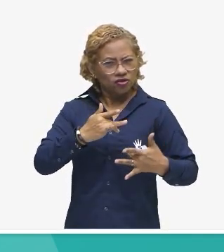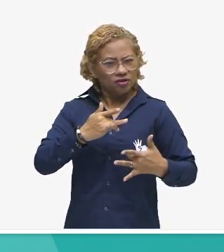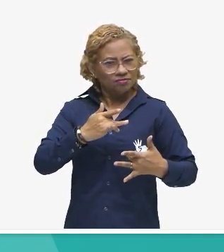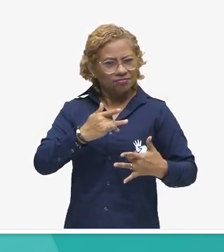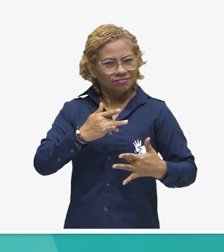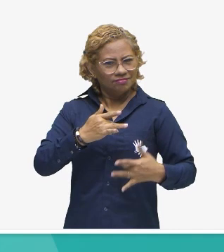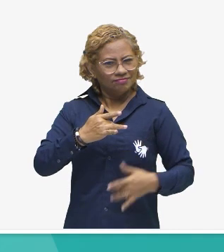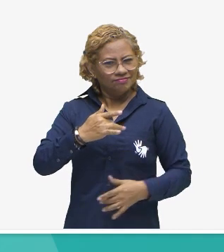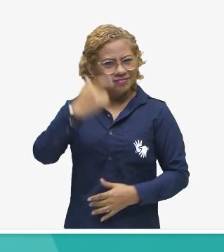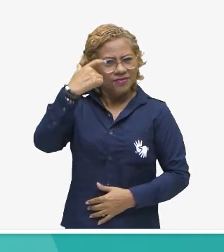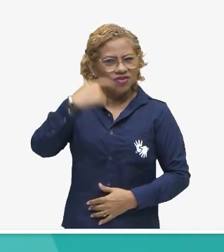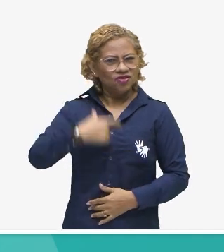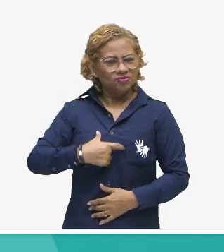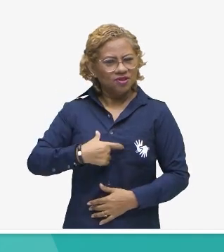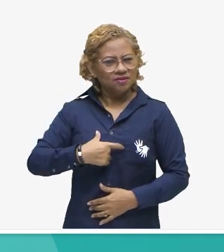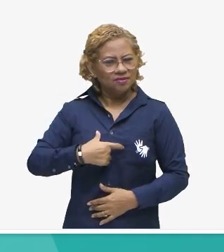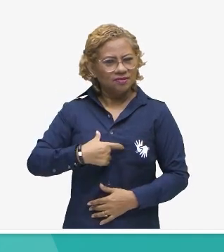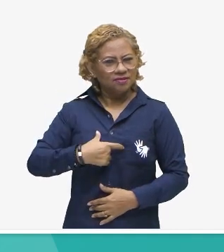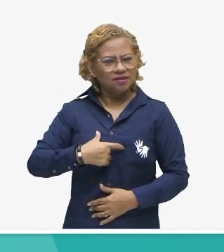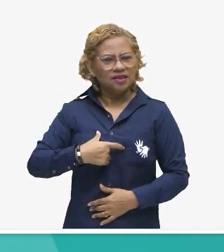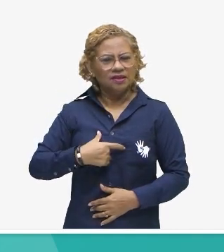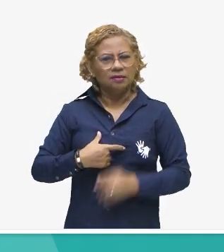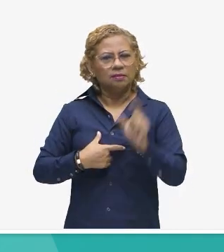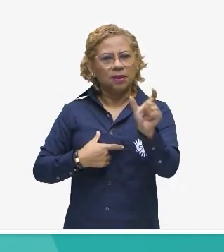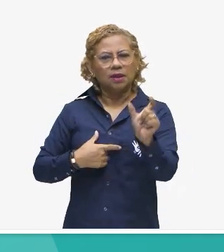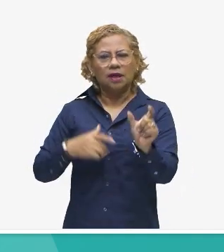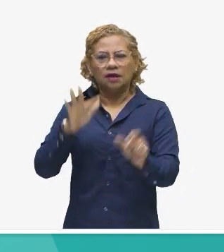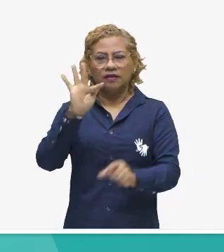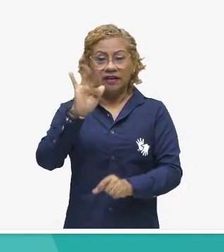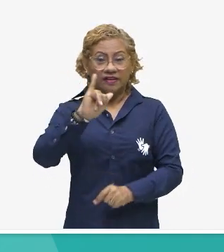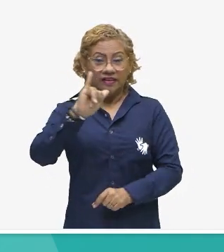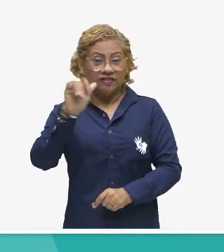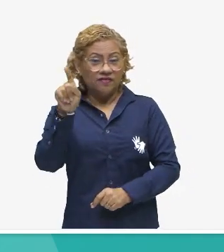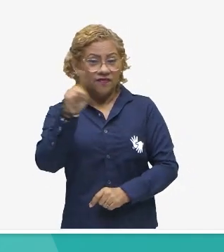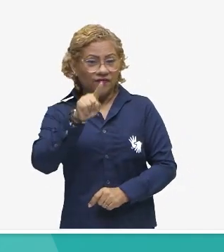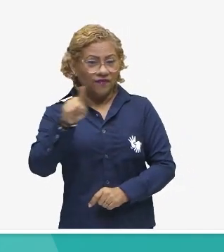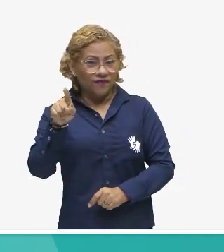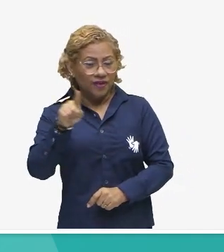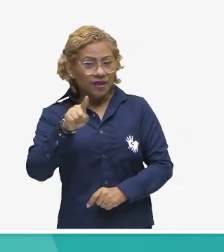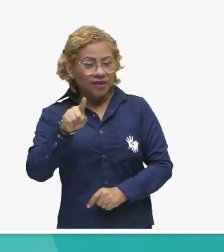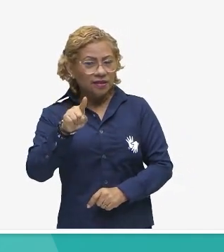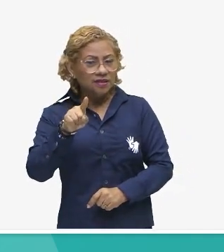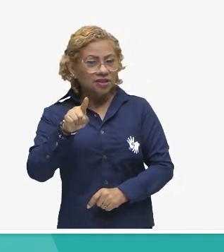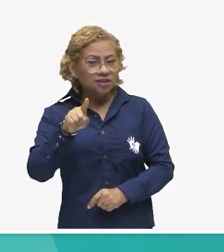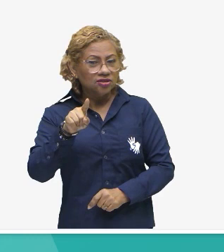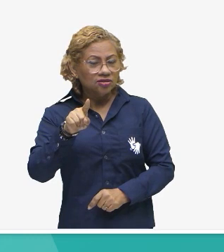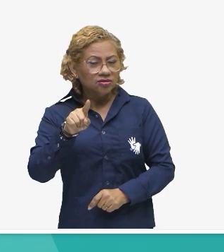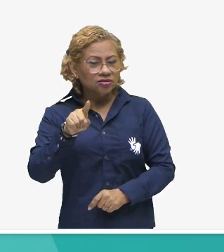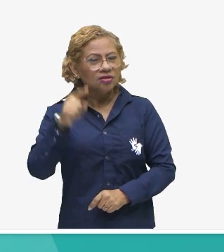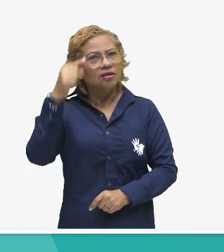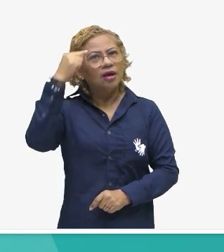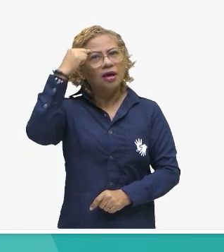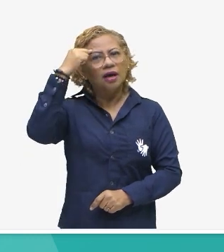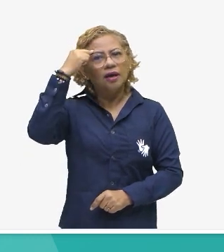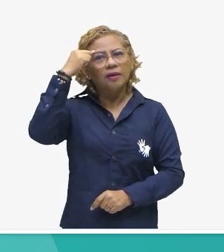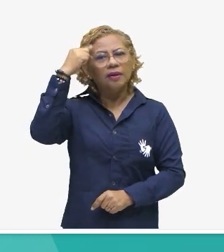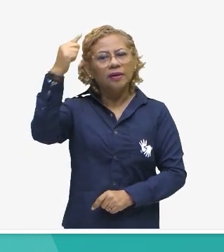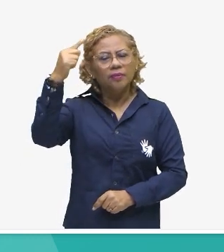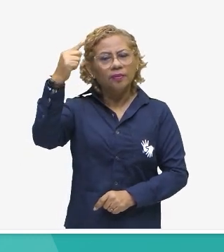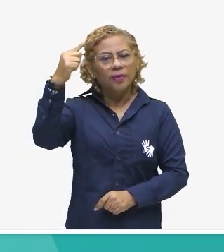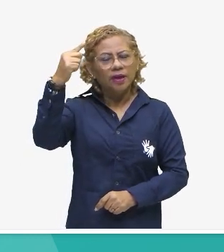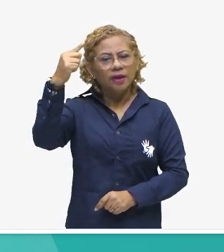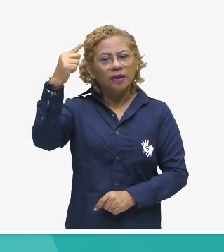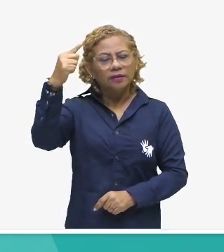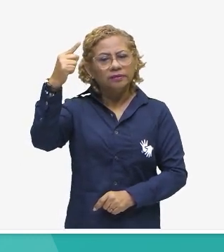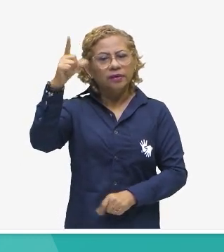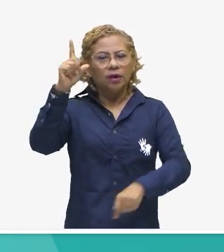fiz. É diferente quando eu digo eu fiz, né? Dá a ideia que o tempo